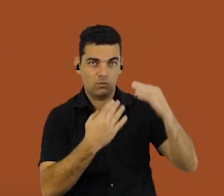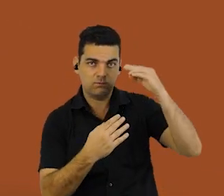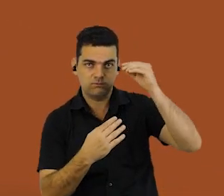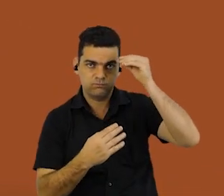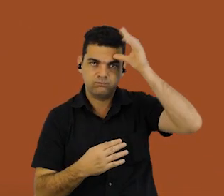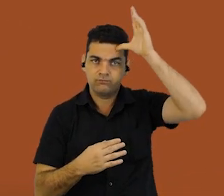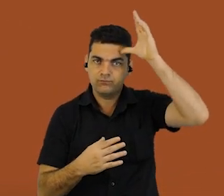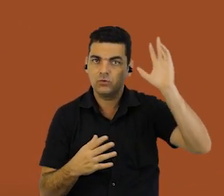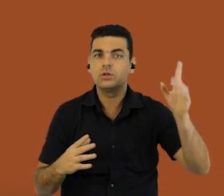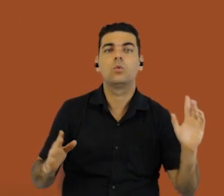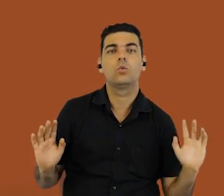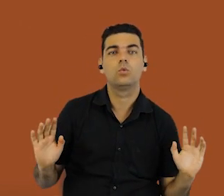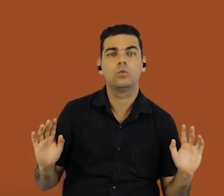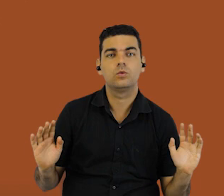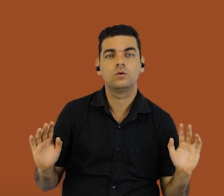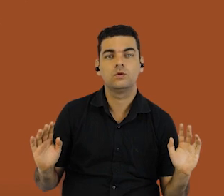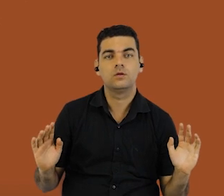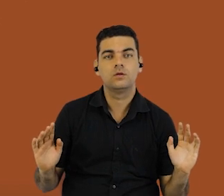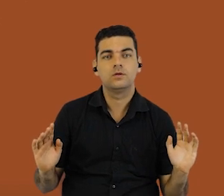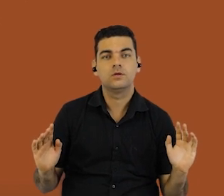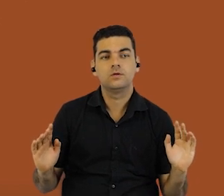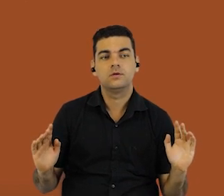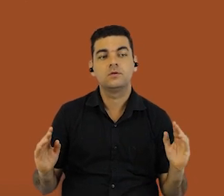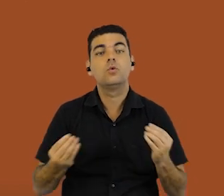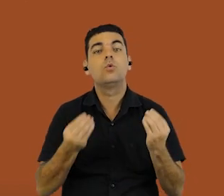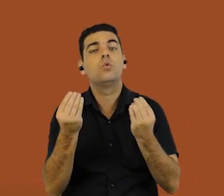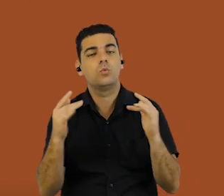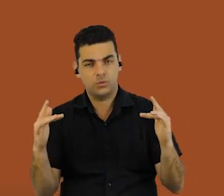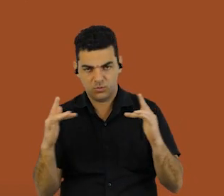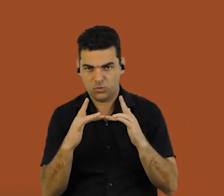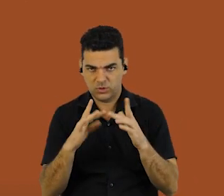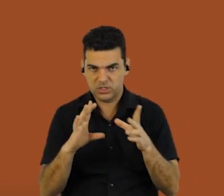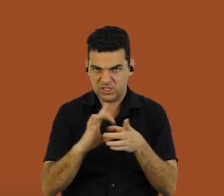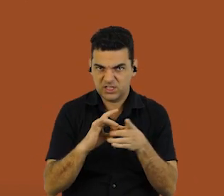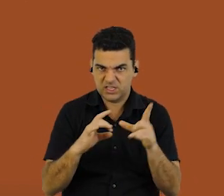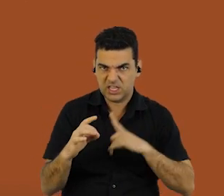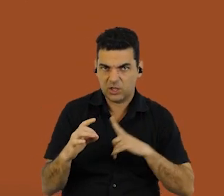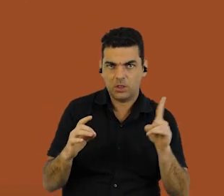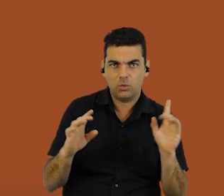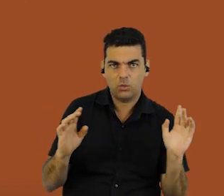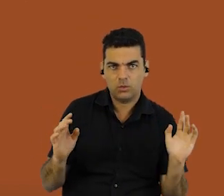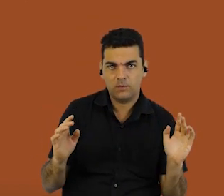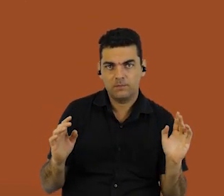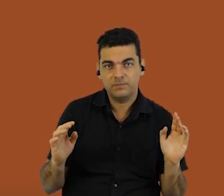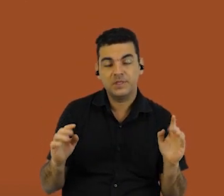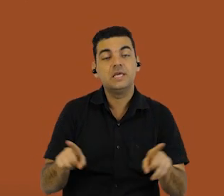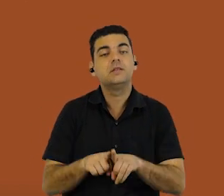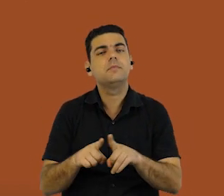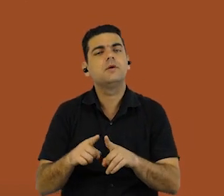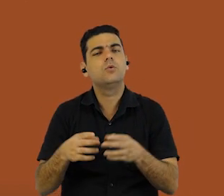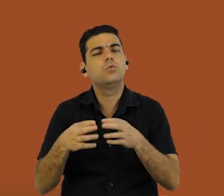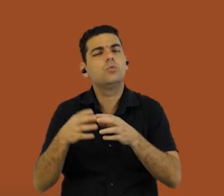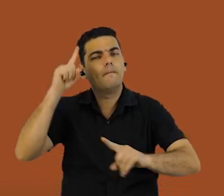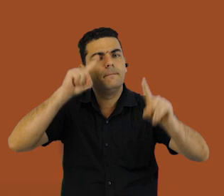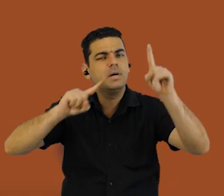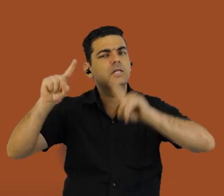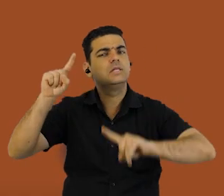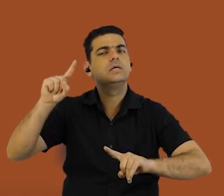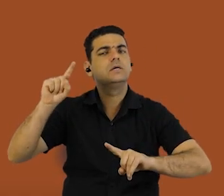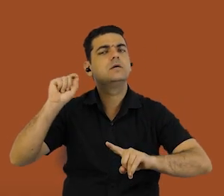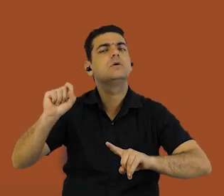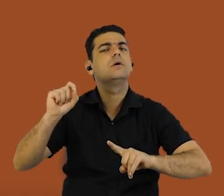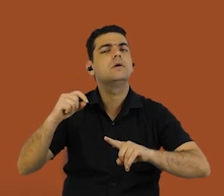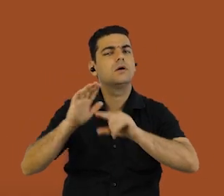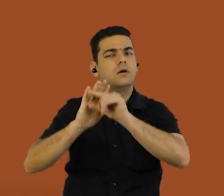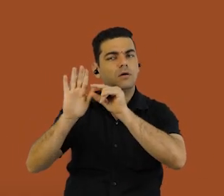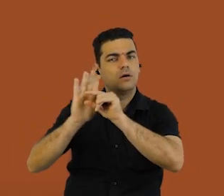conhecimento, assim, entender como essas relações de poder se teceram e elas se